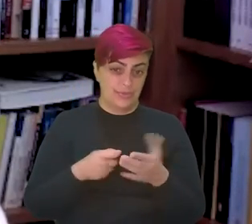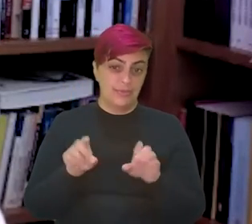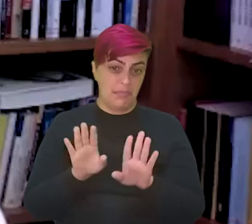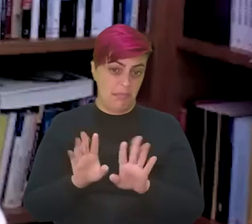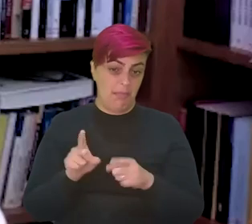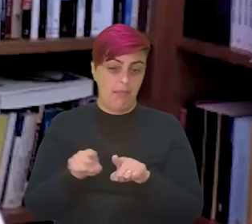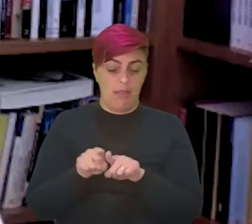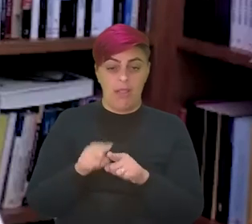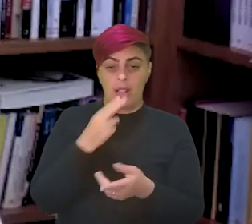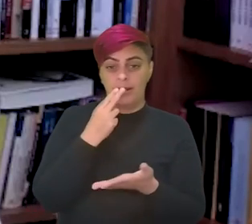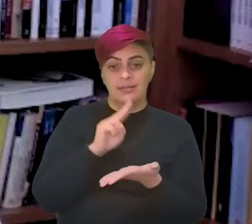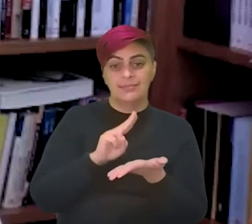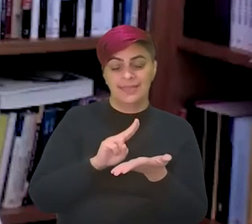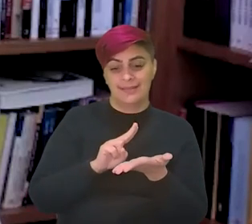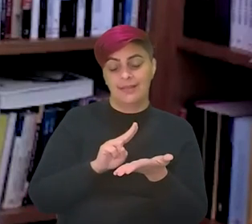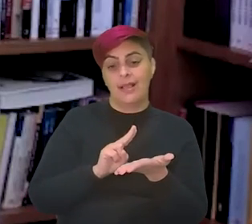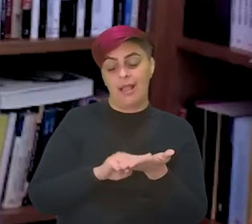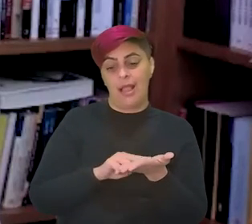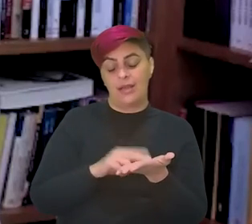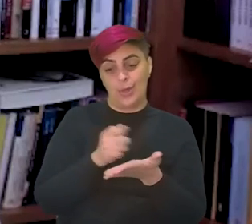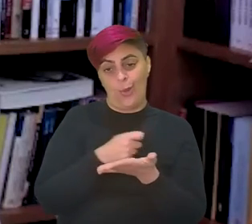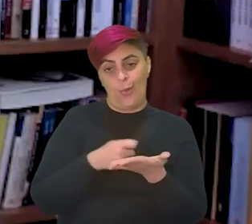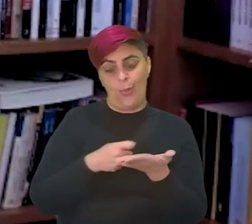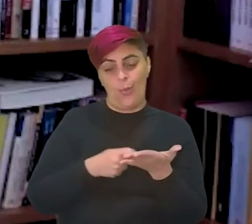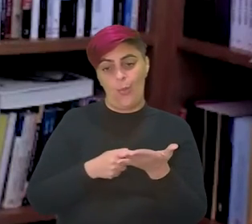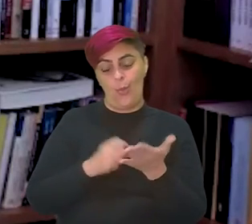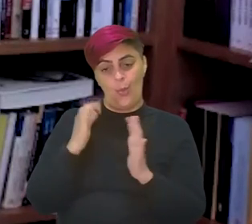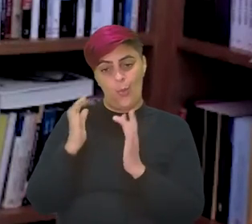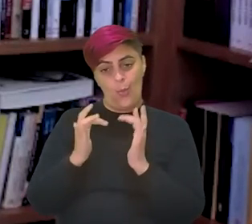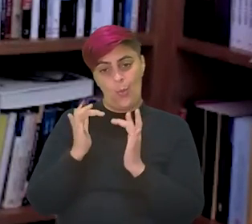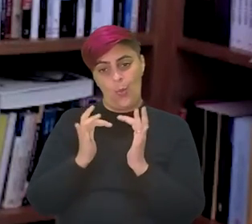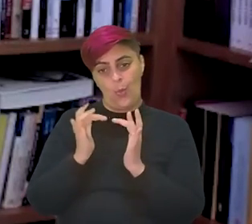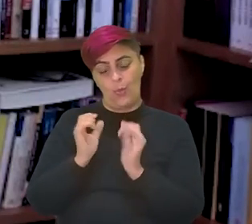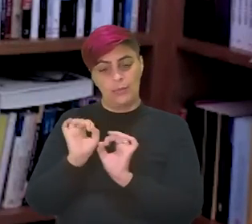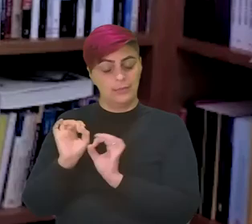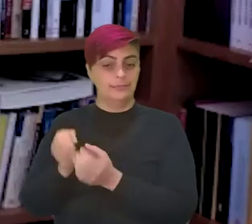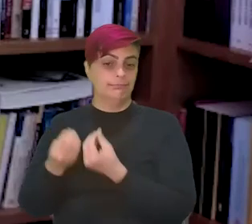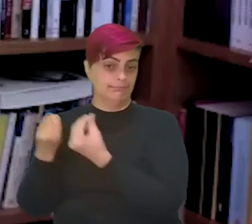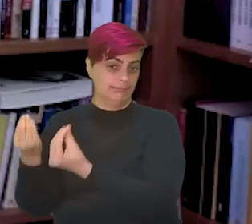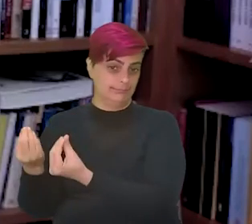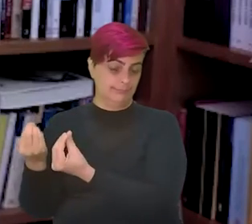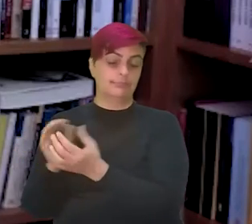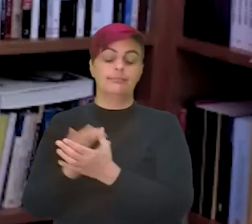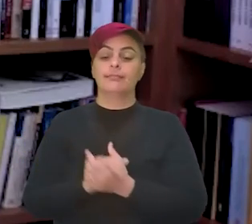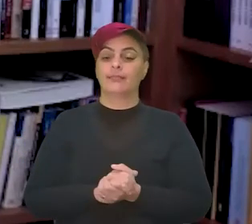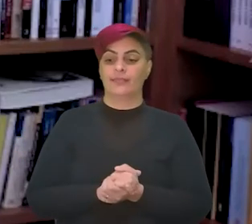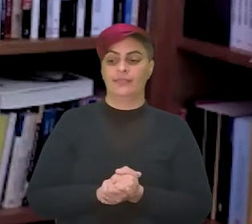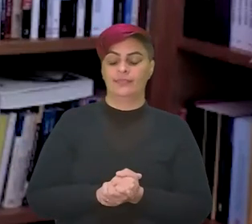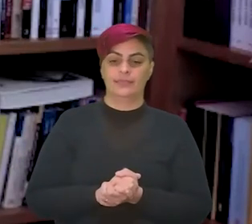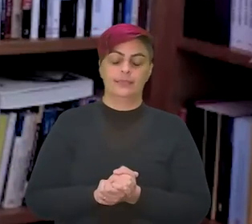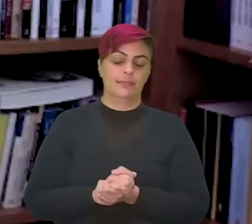mas nas cartas para a noiva na época, né? E